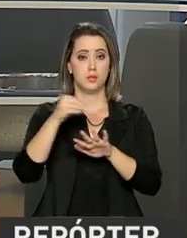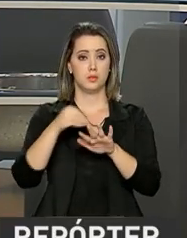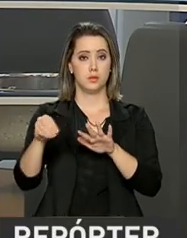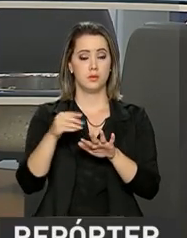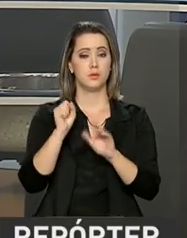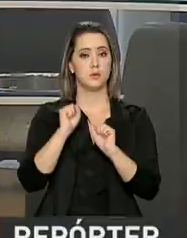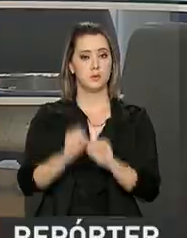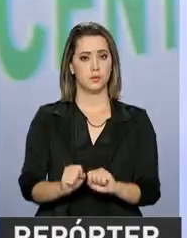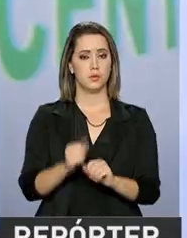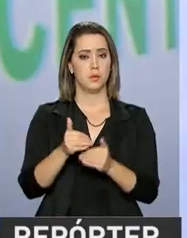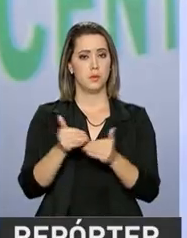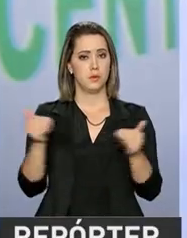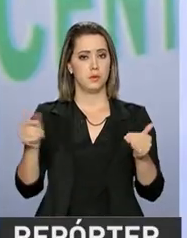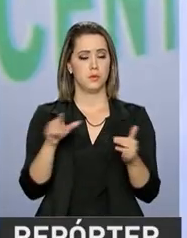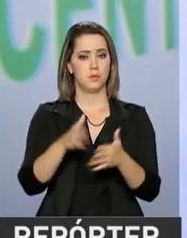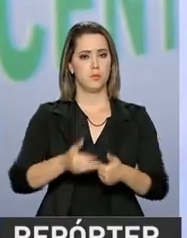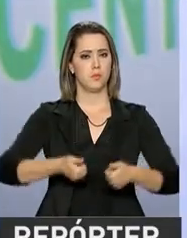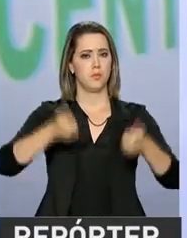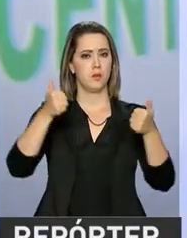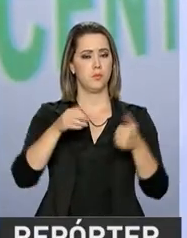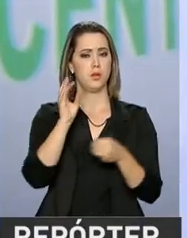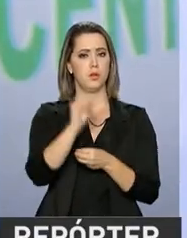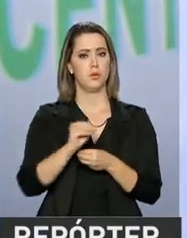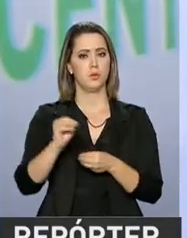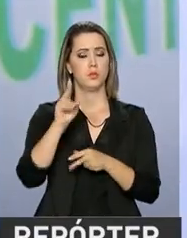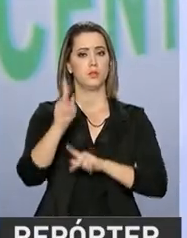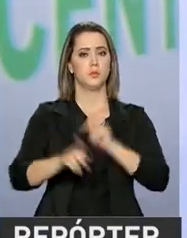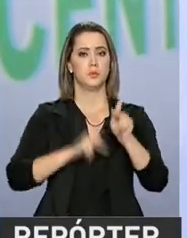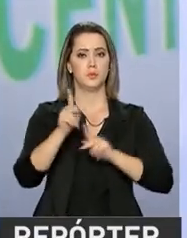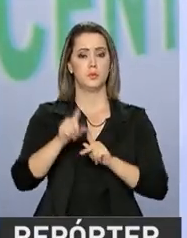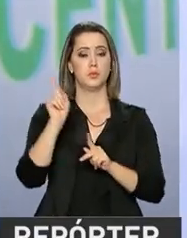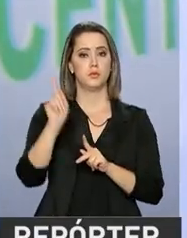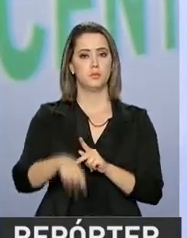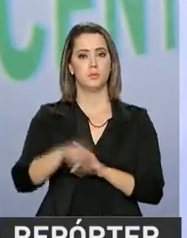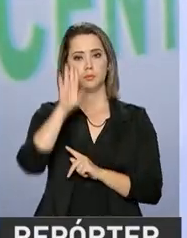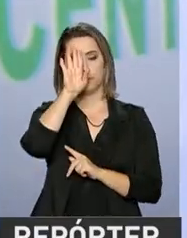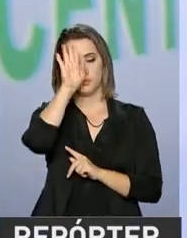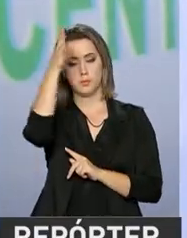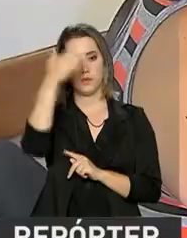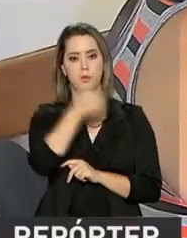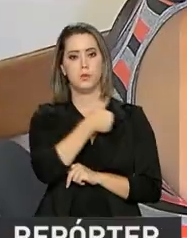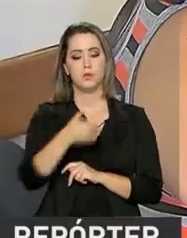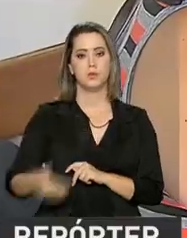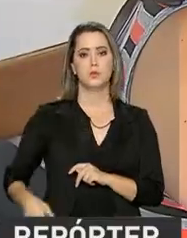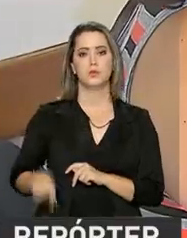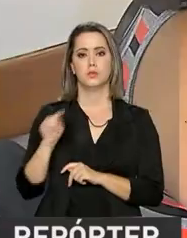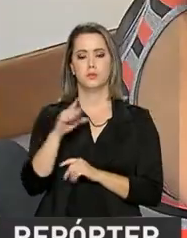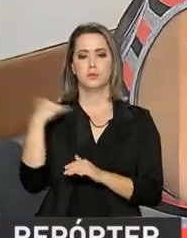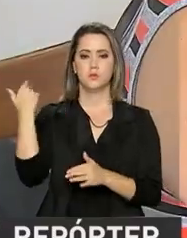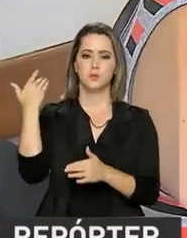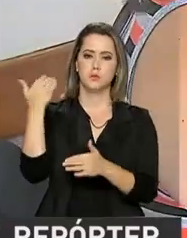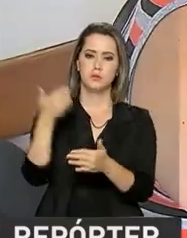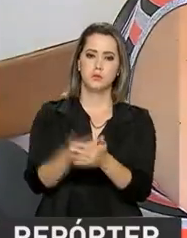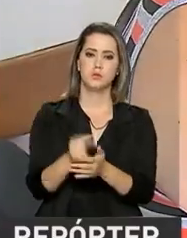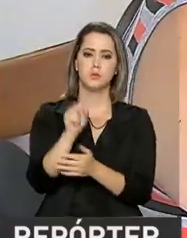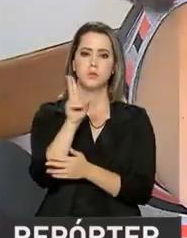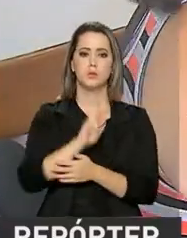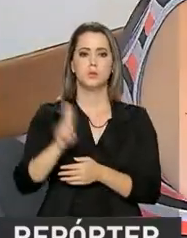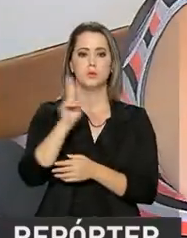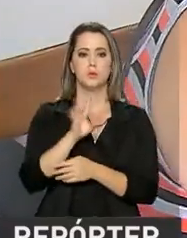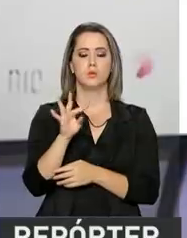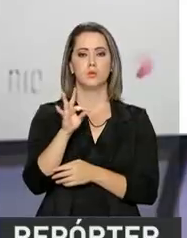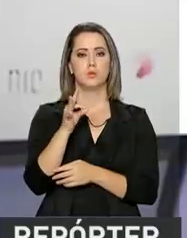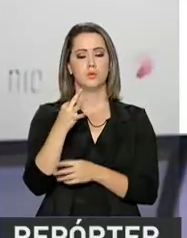medidas que ampliem e melhorem o atendimento à população é uma prioridade do governo e isso vem sendo feito com o uso da